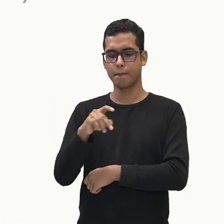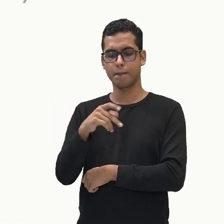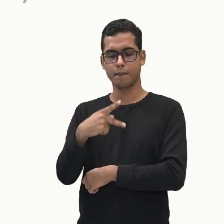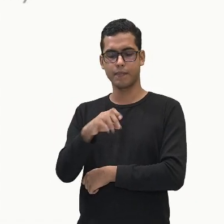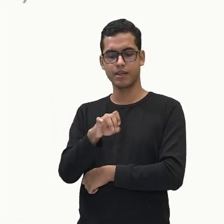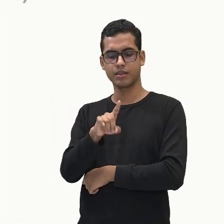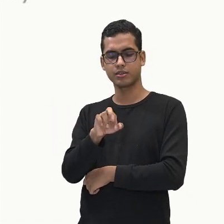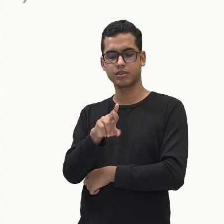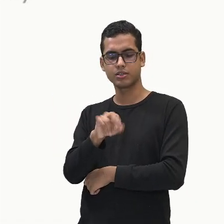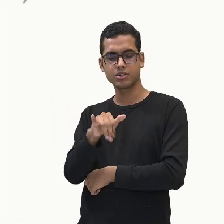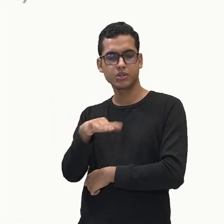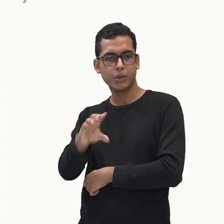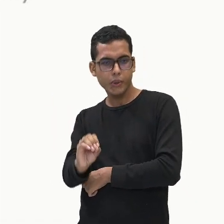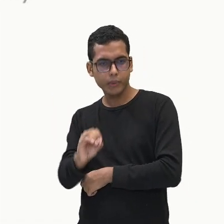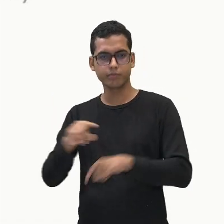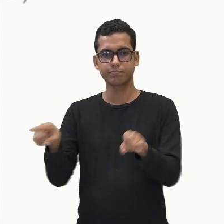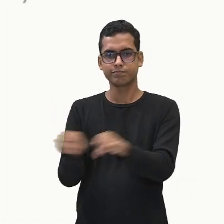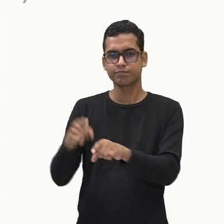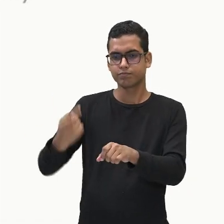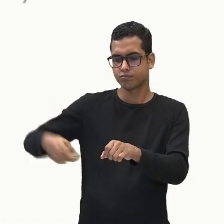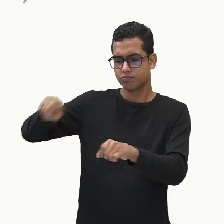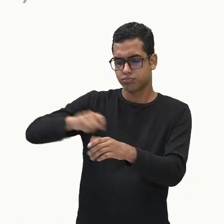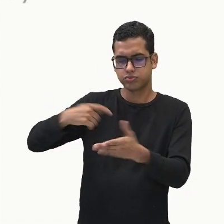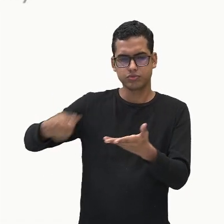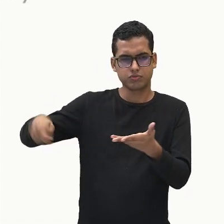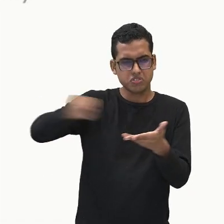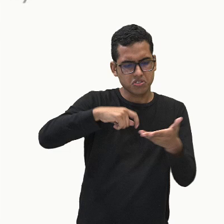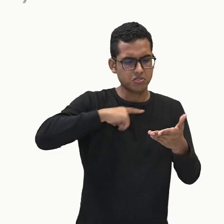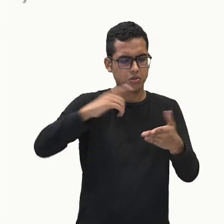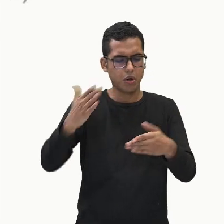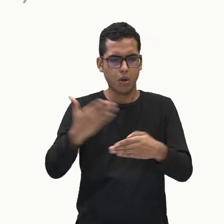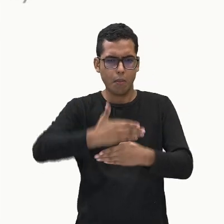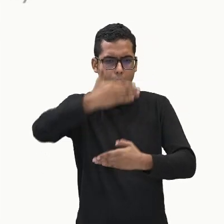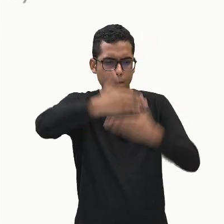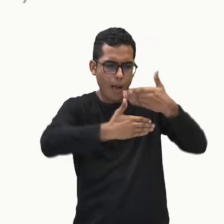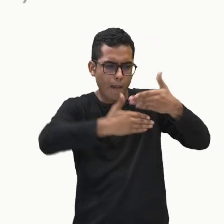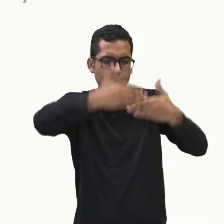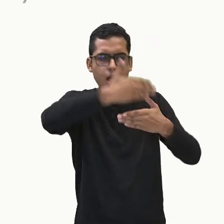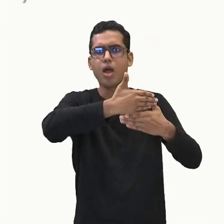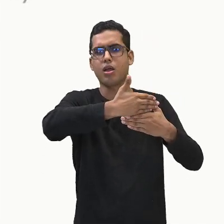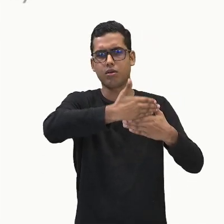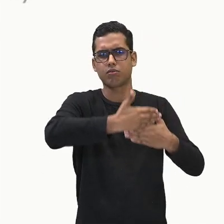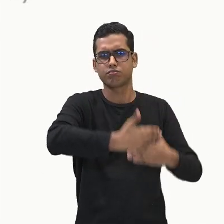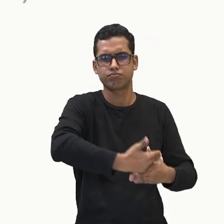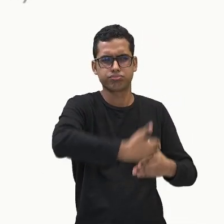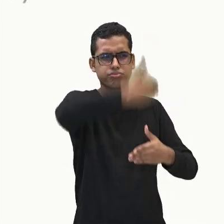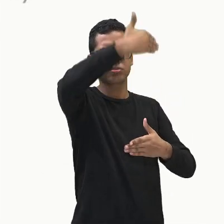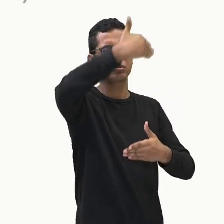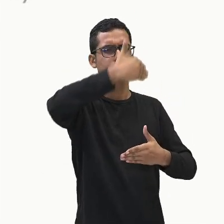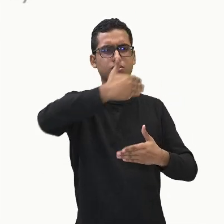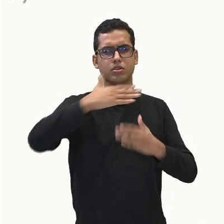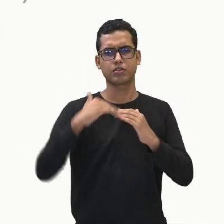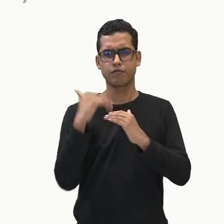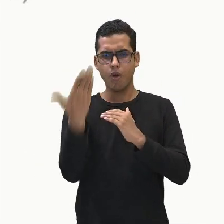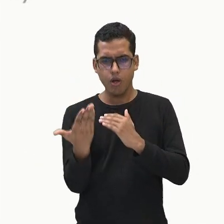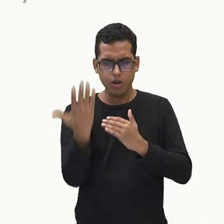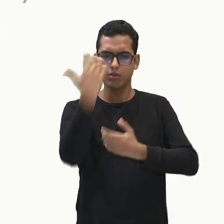as paredes interiores e exteriores de los edifícios. Temos o